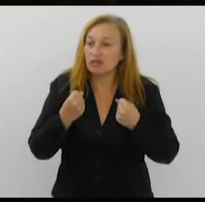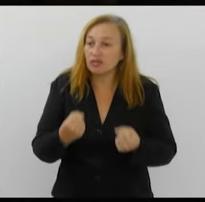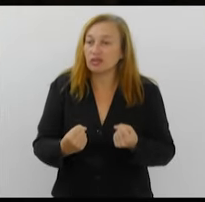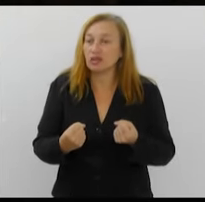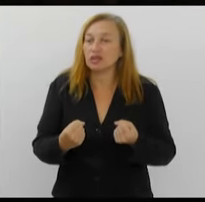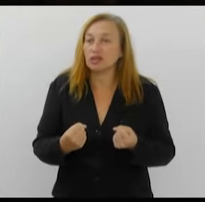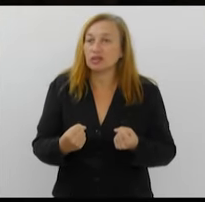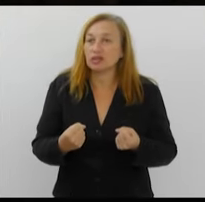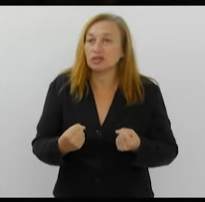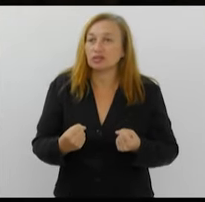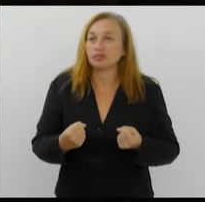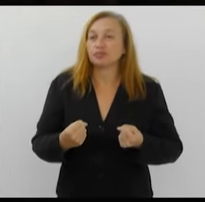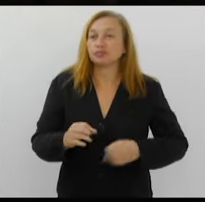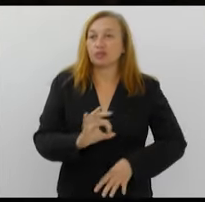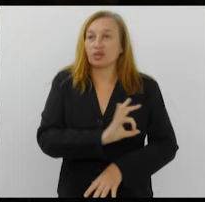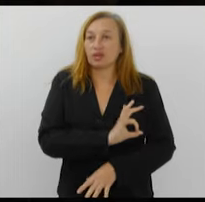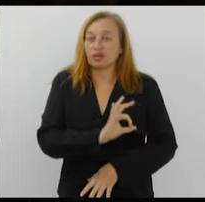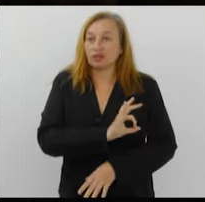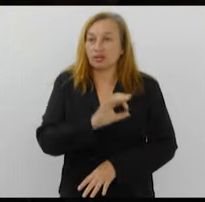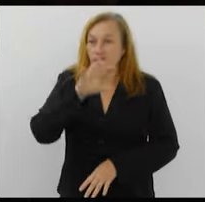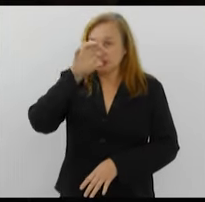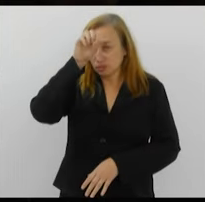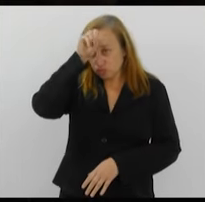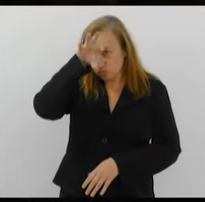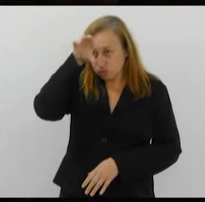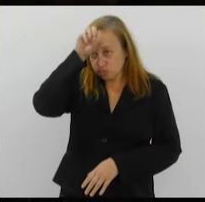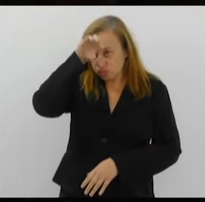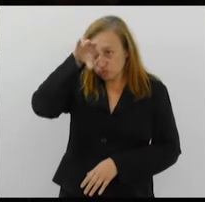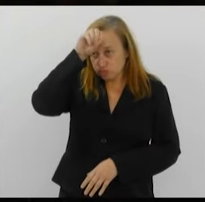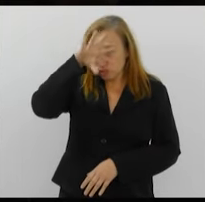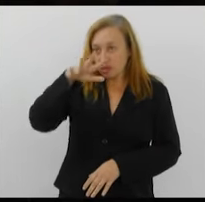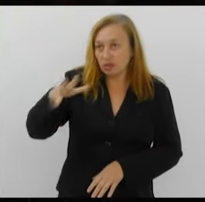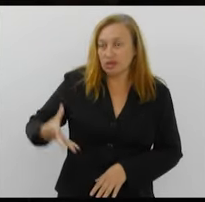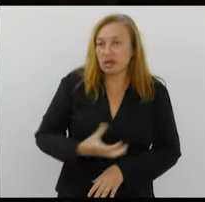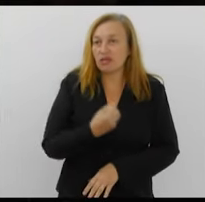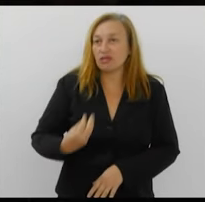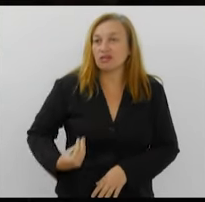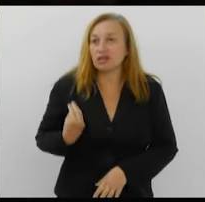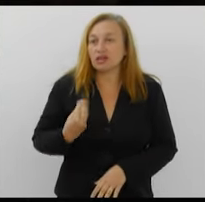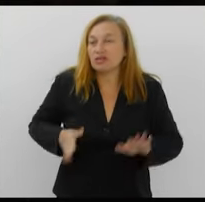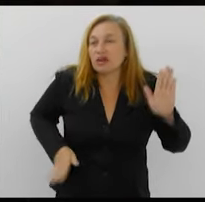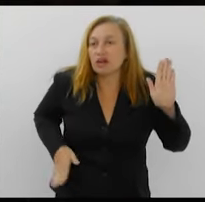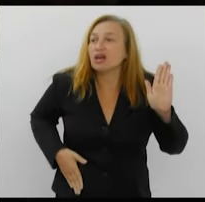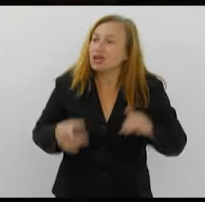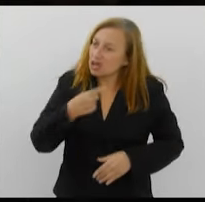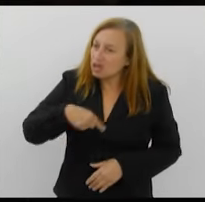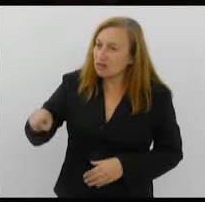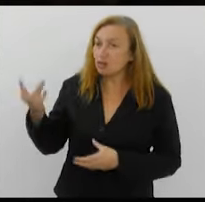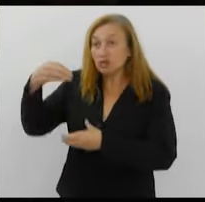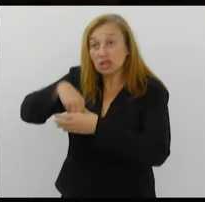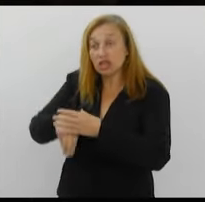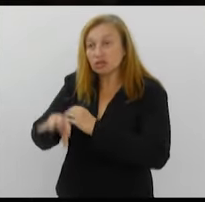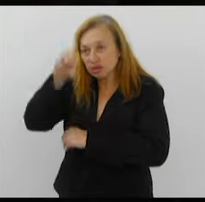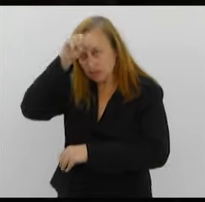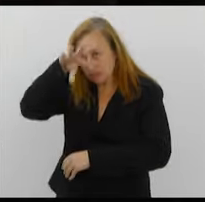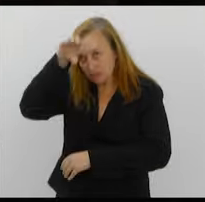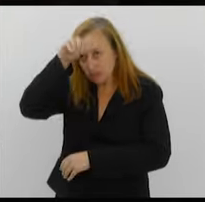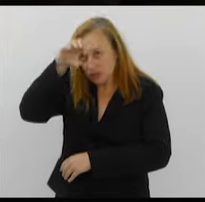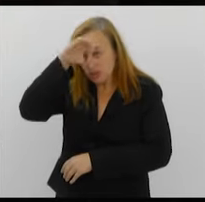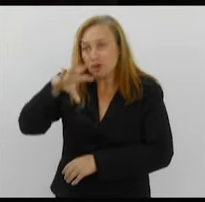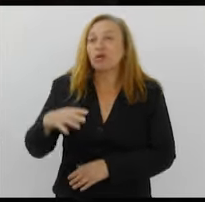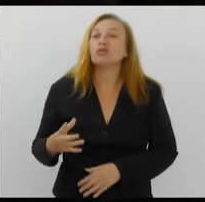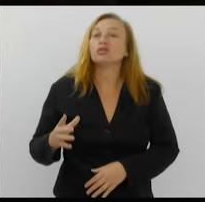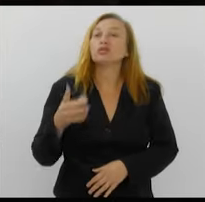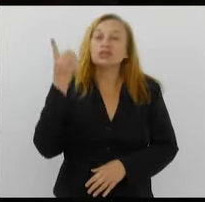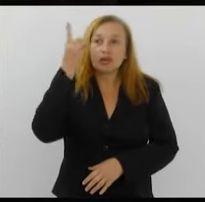incursão policial com ambulância para salvar a vida do vagabundo, que eles vão na ambulância, porra. Que o deputado do PSOL entre, vai